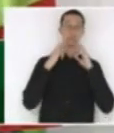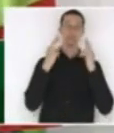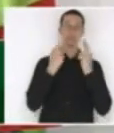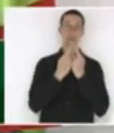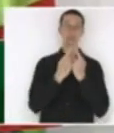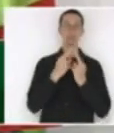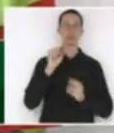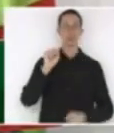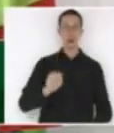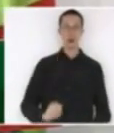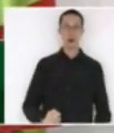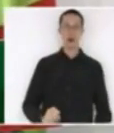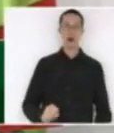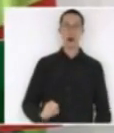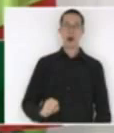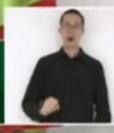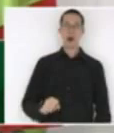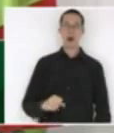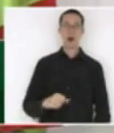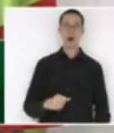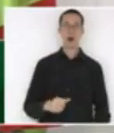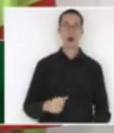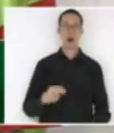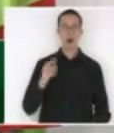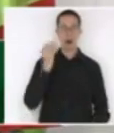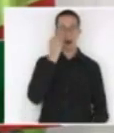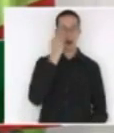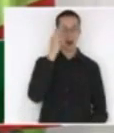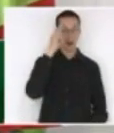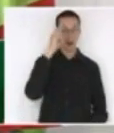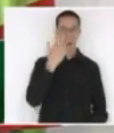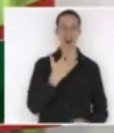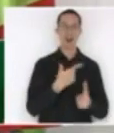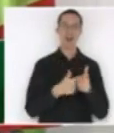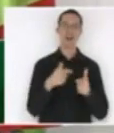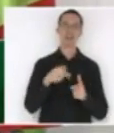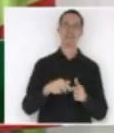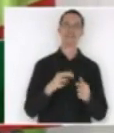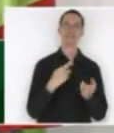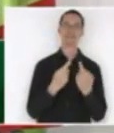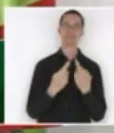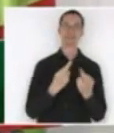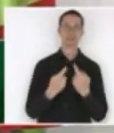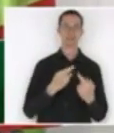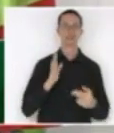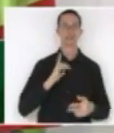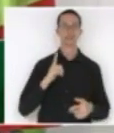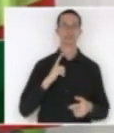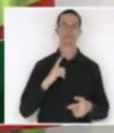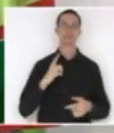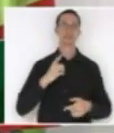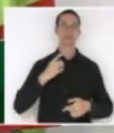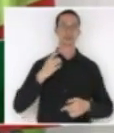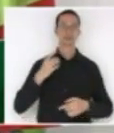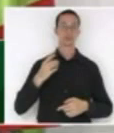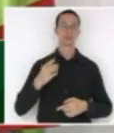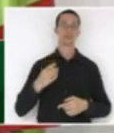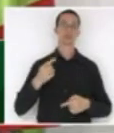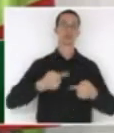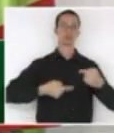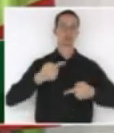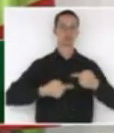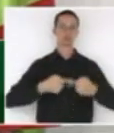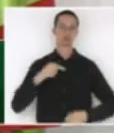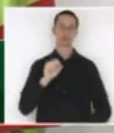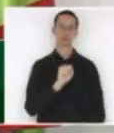duas rodovias tão necessitadas, tão importantes, tão comentada que nós temos em Santa Catarina. Portanto, fica aqui o